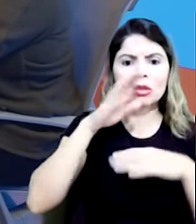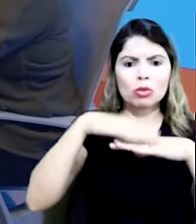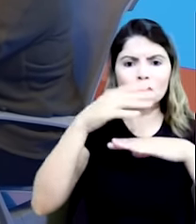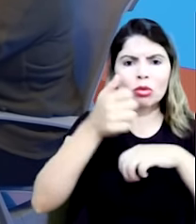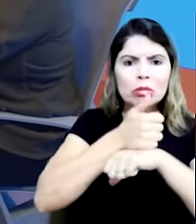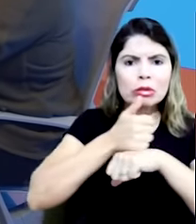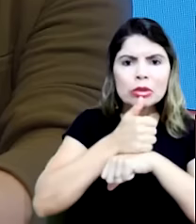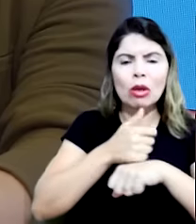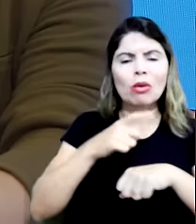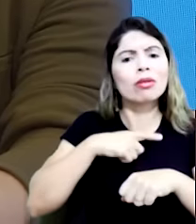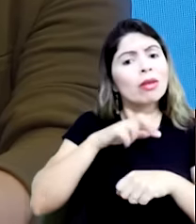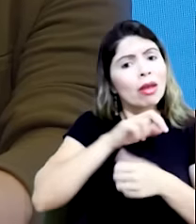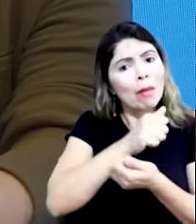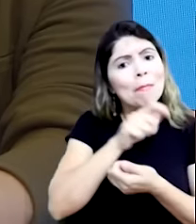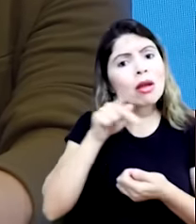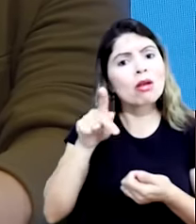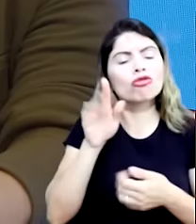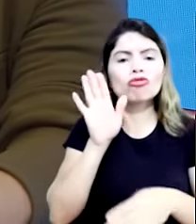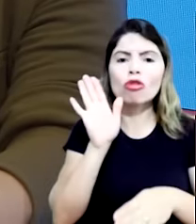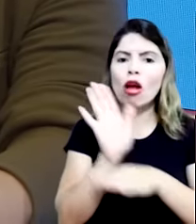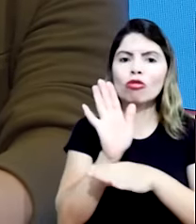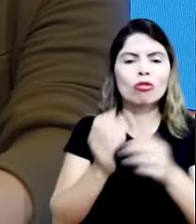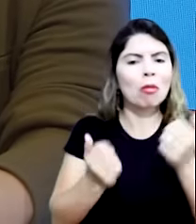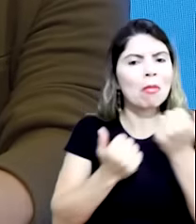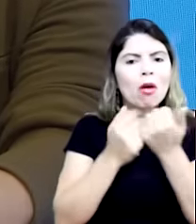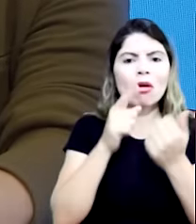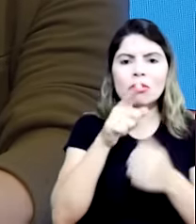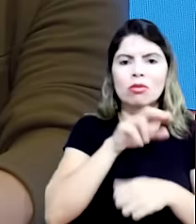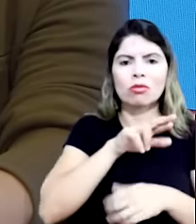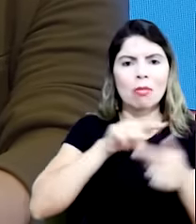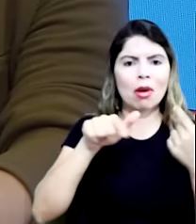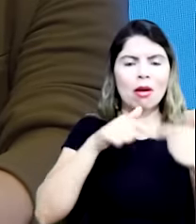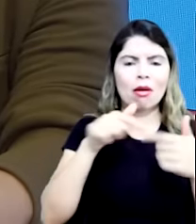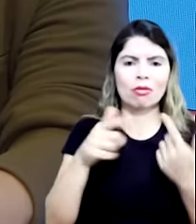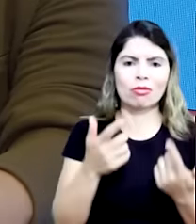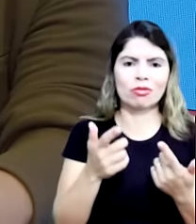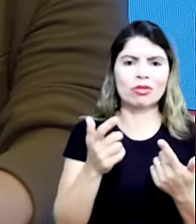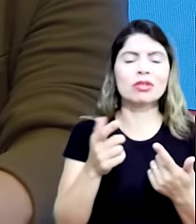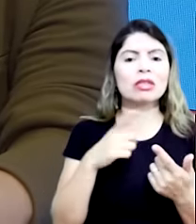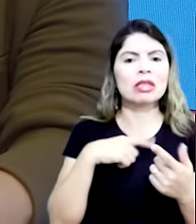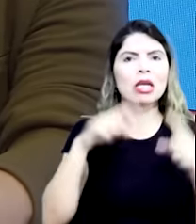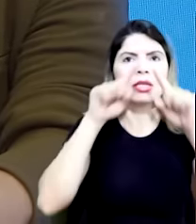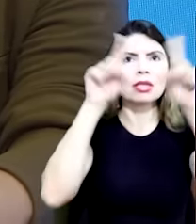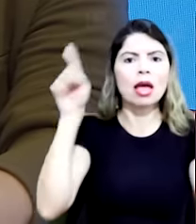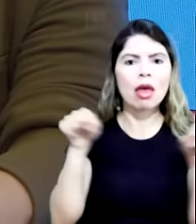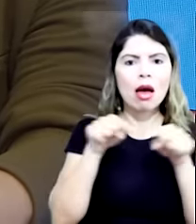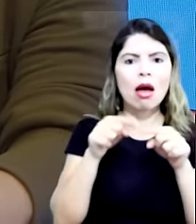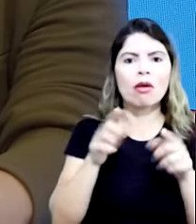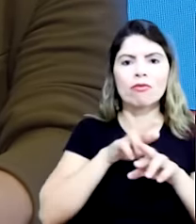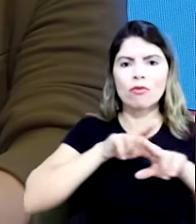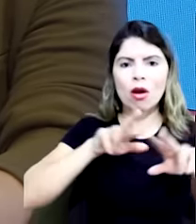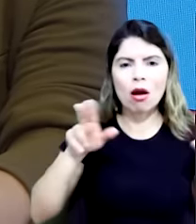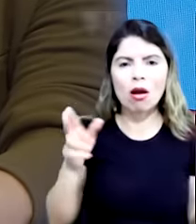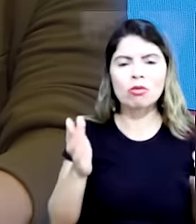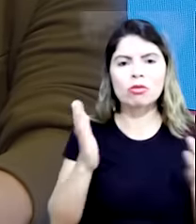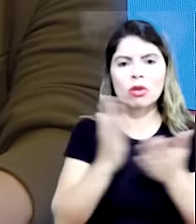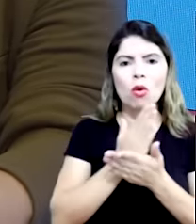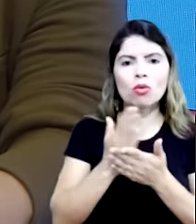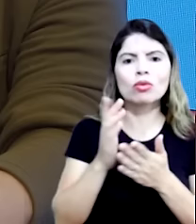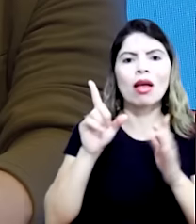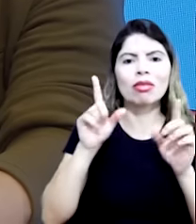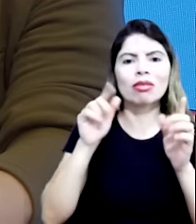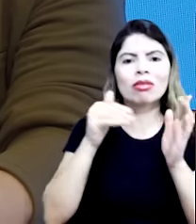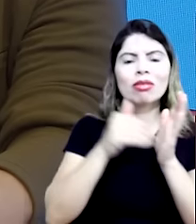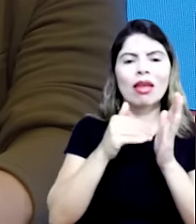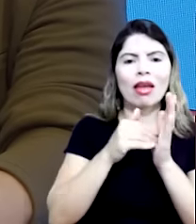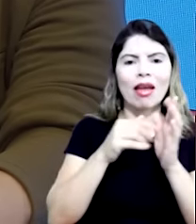aí hoje em dia que já faz esse monte de de coisas aí que já te traz alguns cenários né ou às vezes alguns até uns adesivos aí